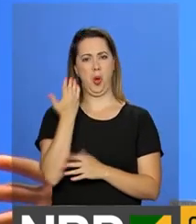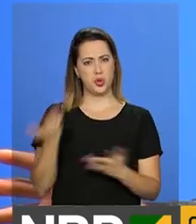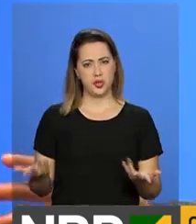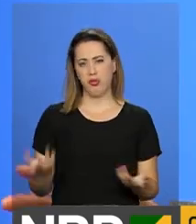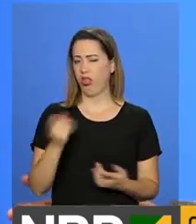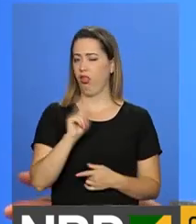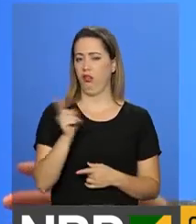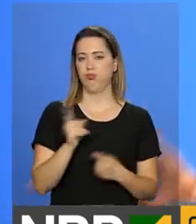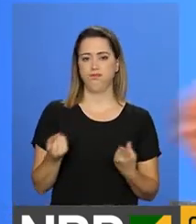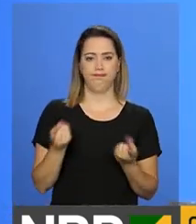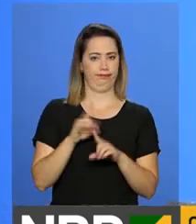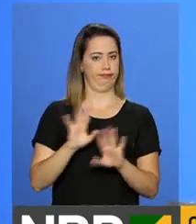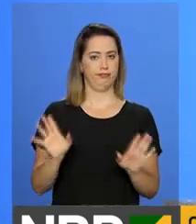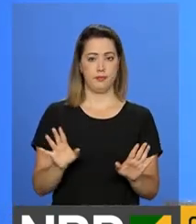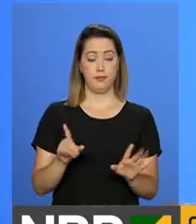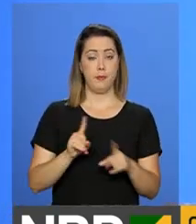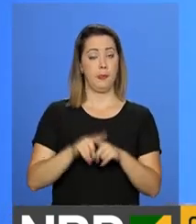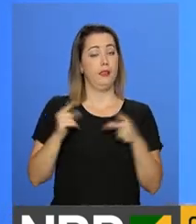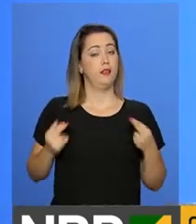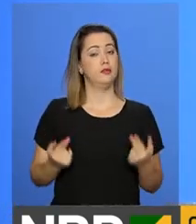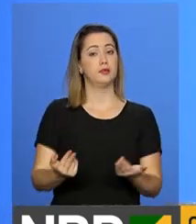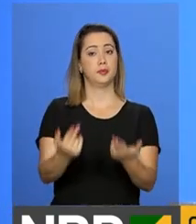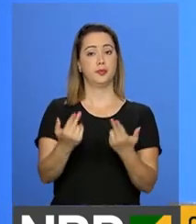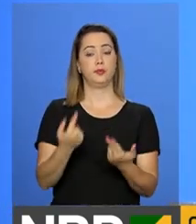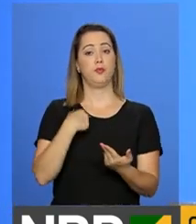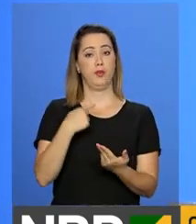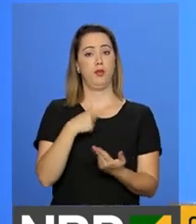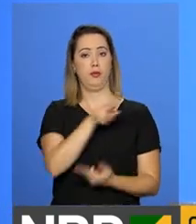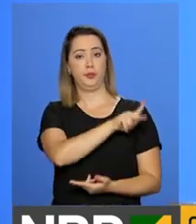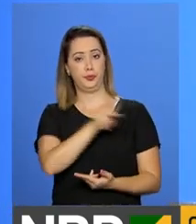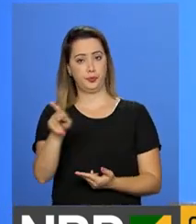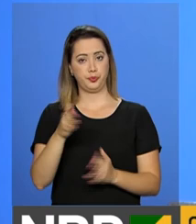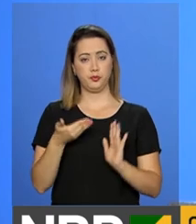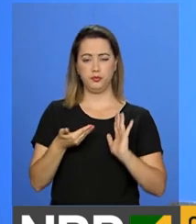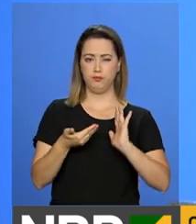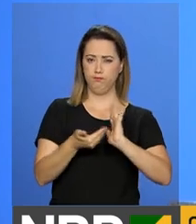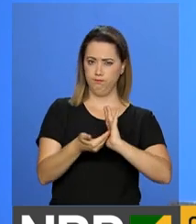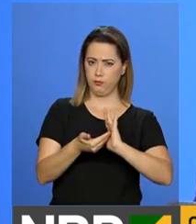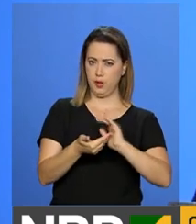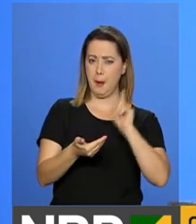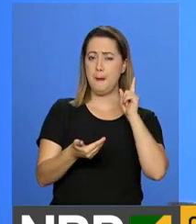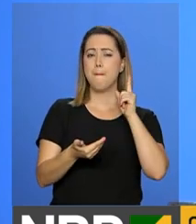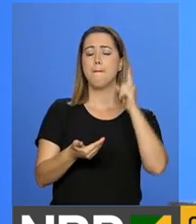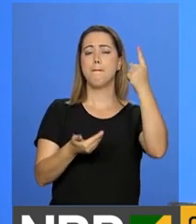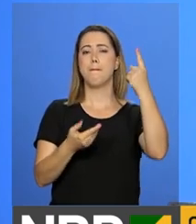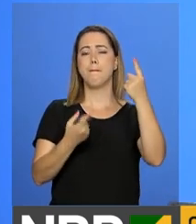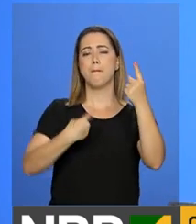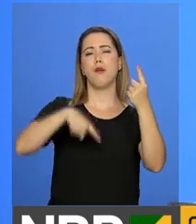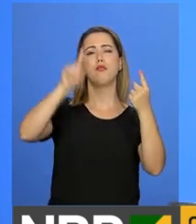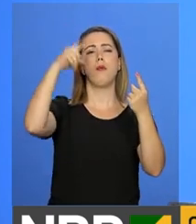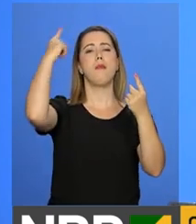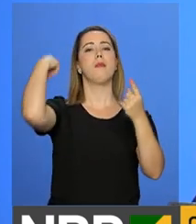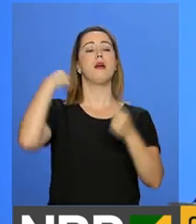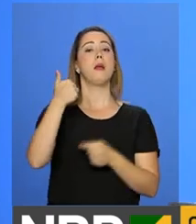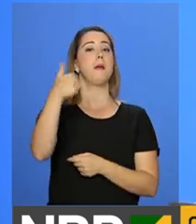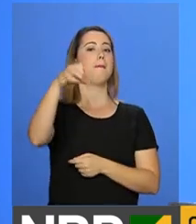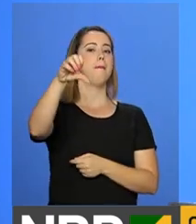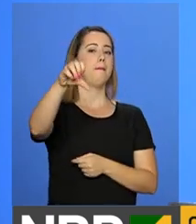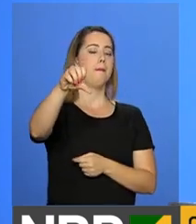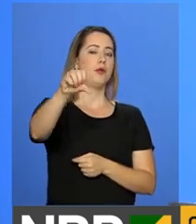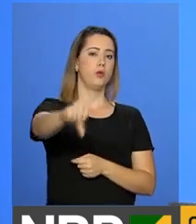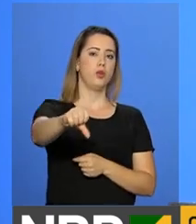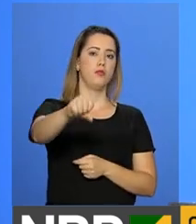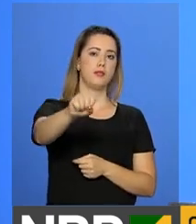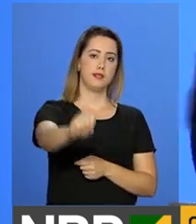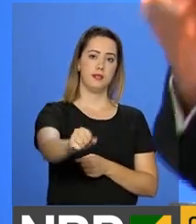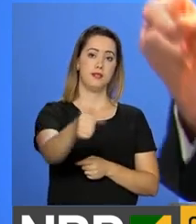saúde e educação. De igual maneira, e eu fui presidente da Câmara pela primeira vez, em 1997,